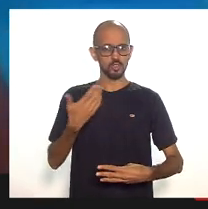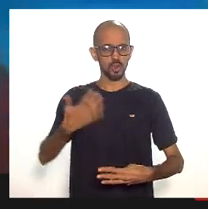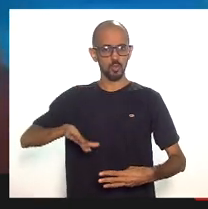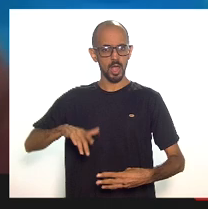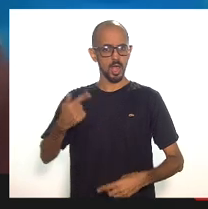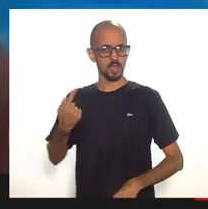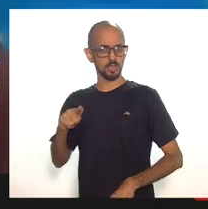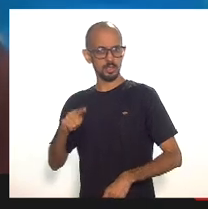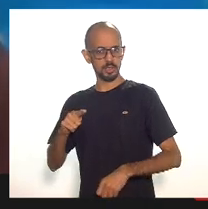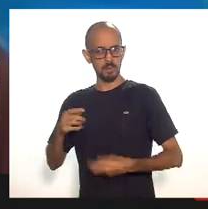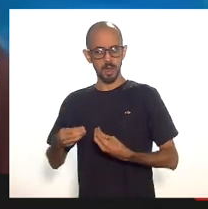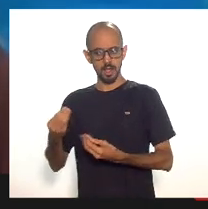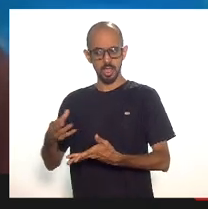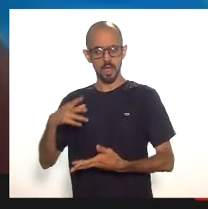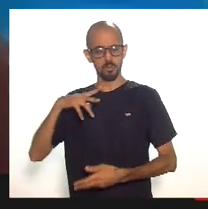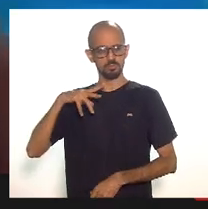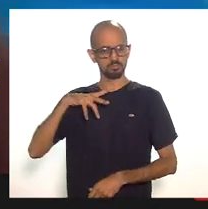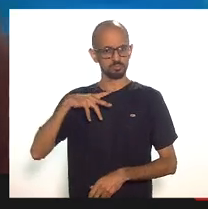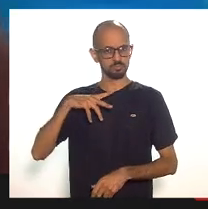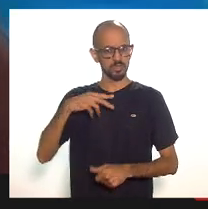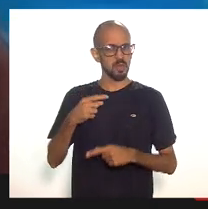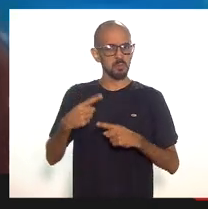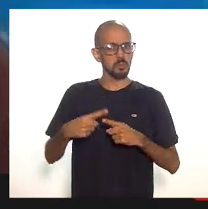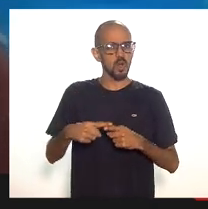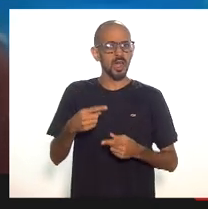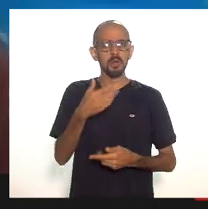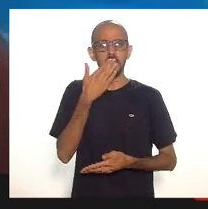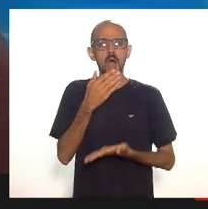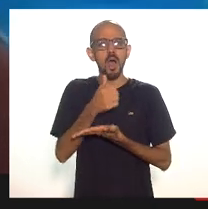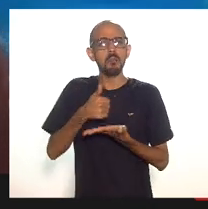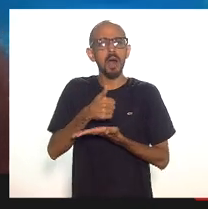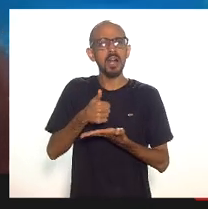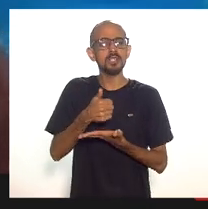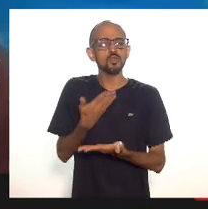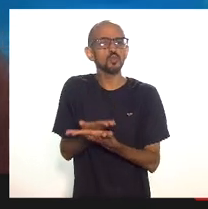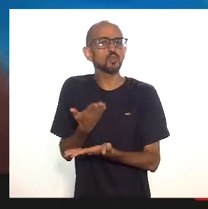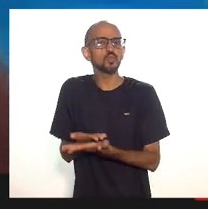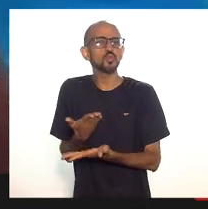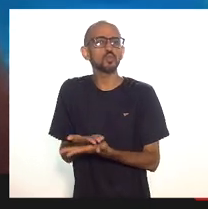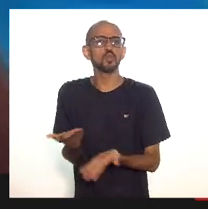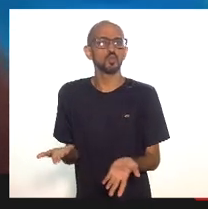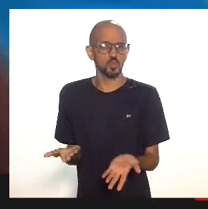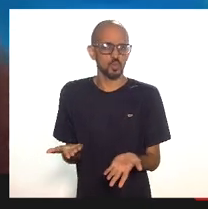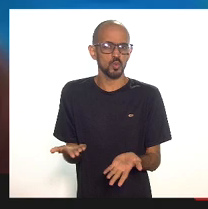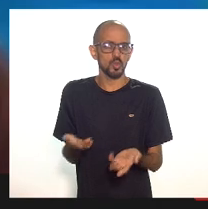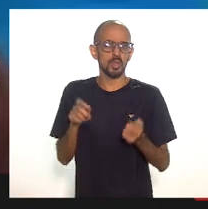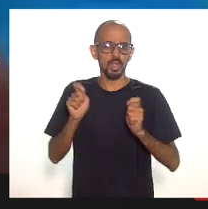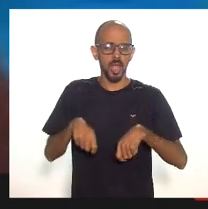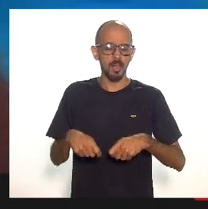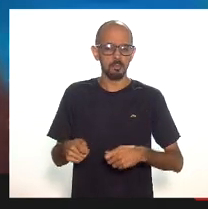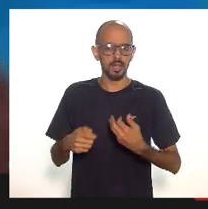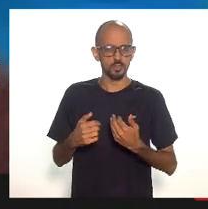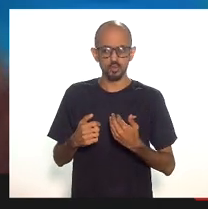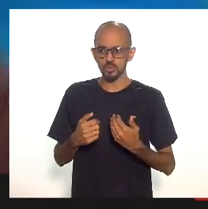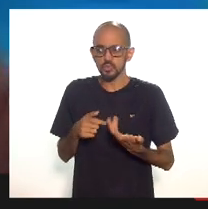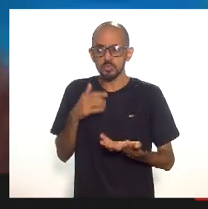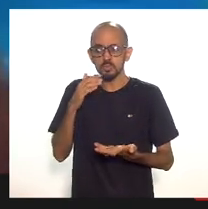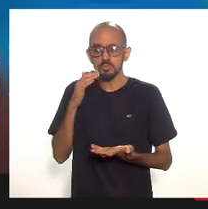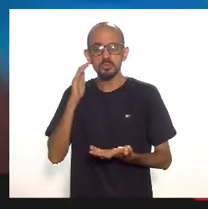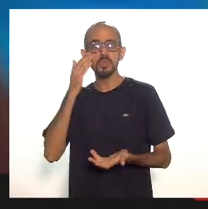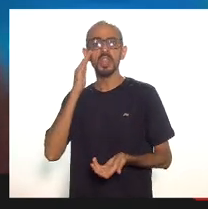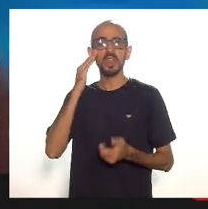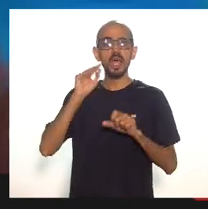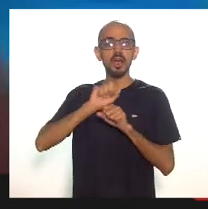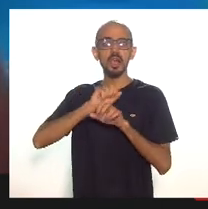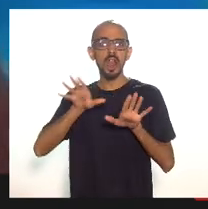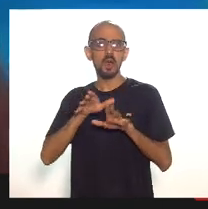terceirizar para a iniciativa privada? Baseado em quê? Tem algum estudo, alguma coisa que o senhor possa nos dizer que nos convença de que é importante entregar?